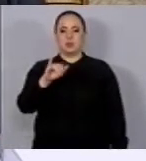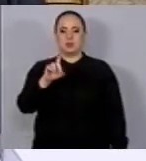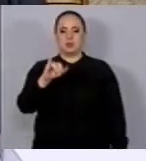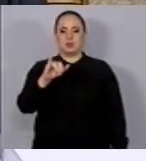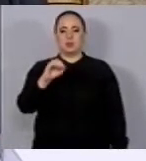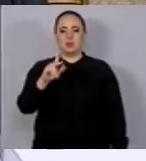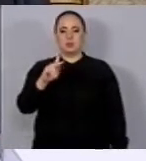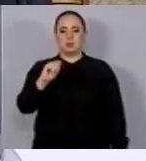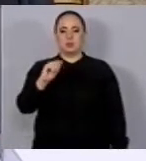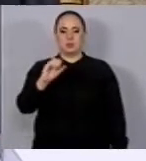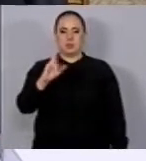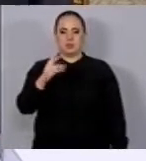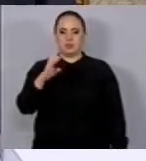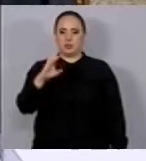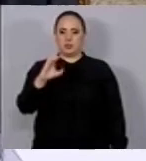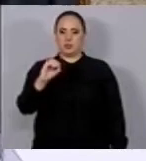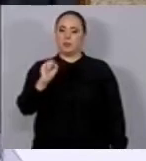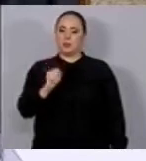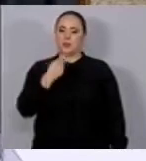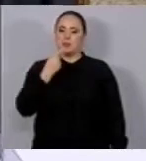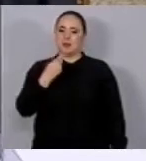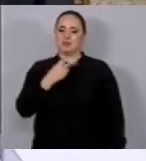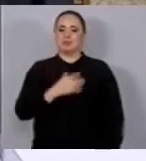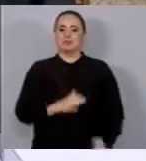Prats Lamáquia, que tem a palavra.